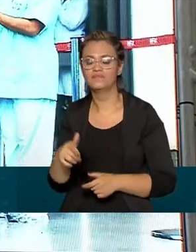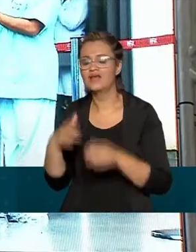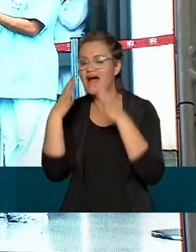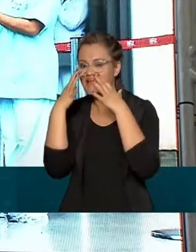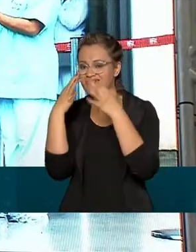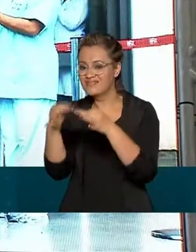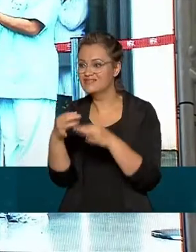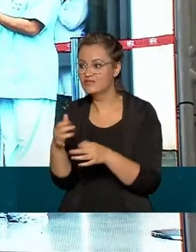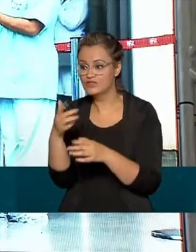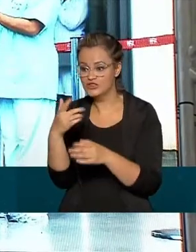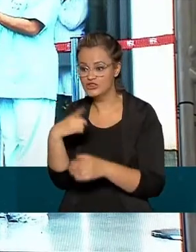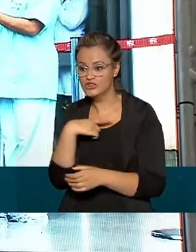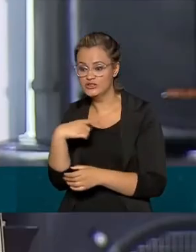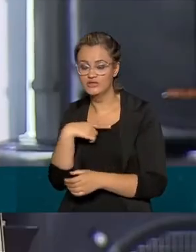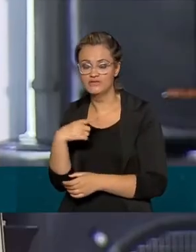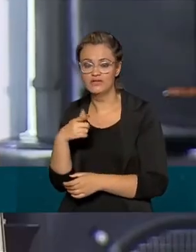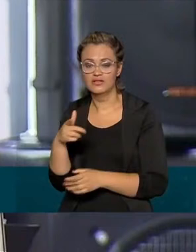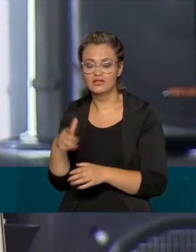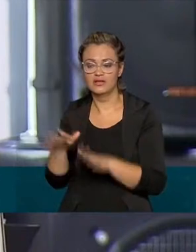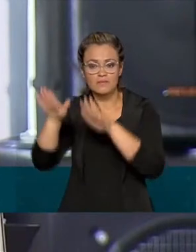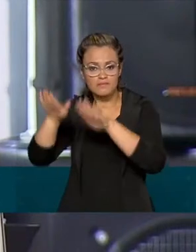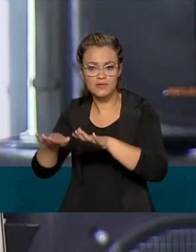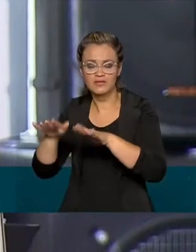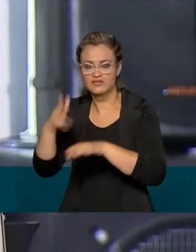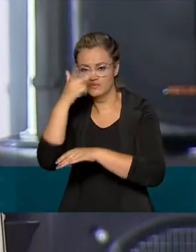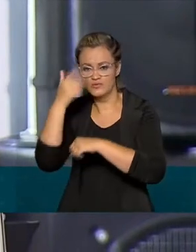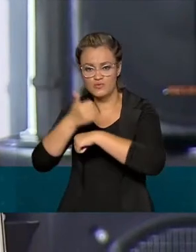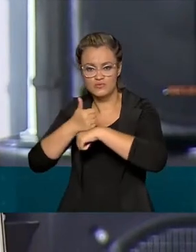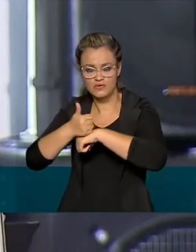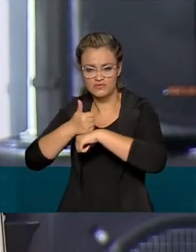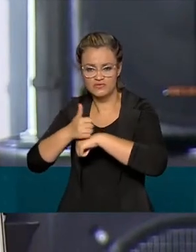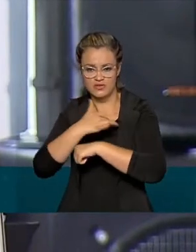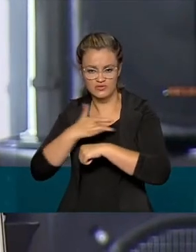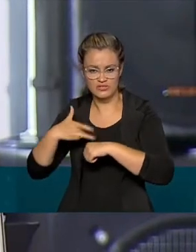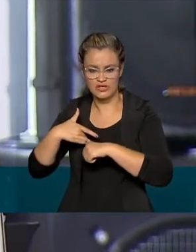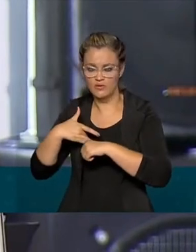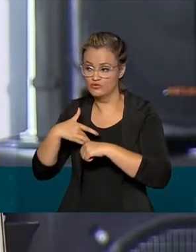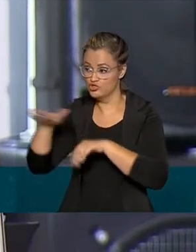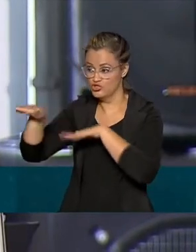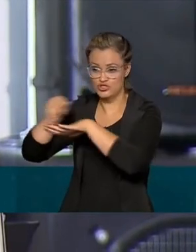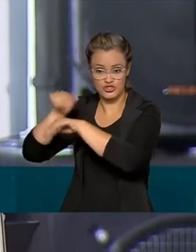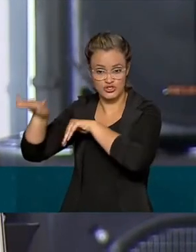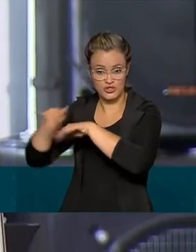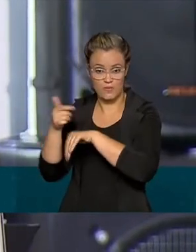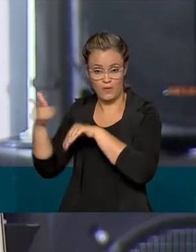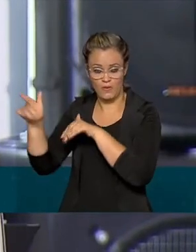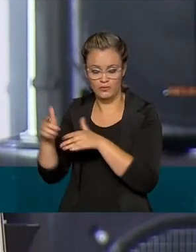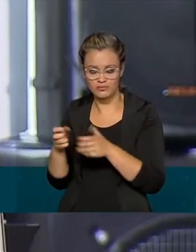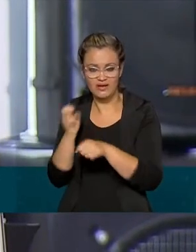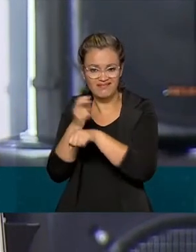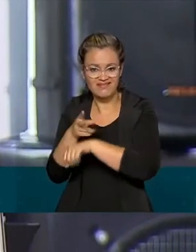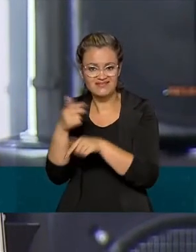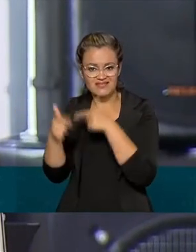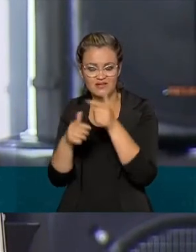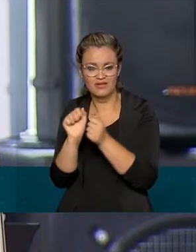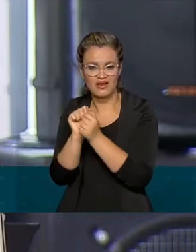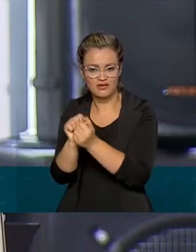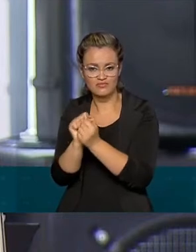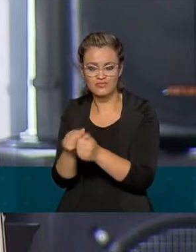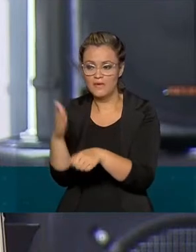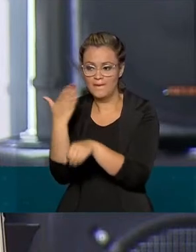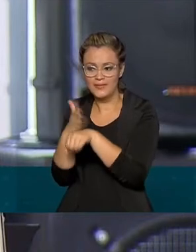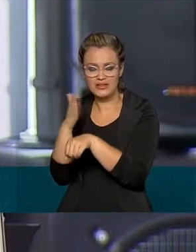à extensão da permanência de profissionais de saúde e ao aumento dos efetivos convocados nessa área, ao treinamento